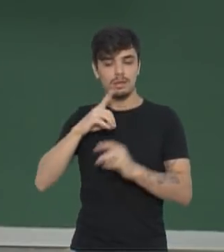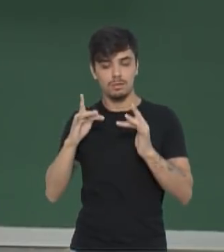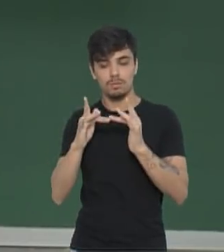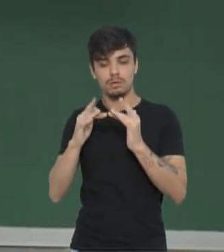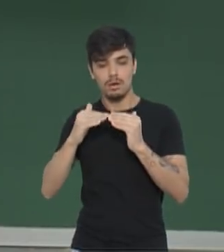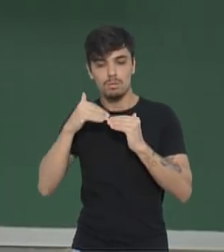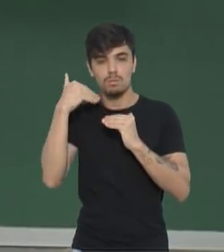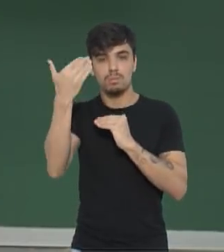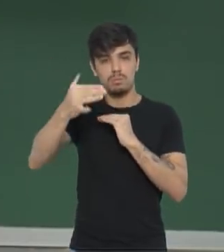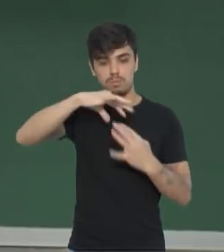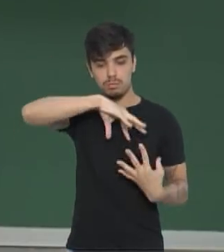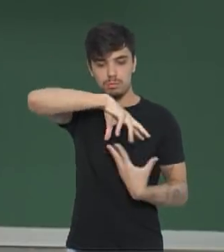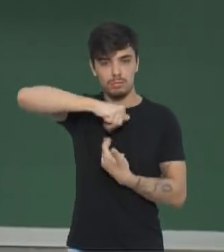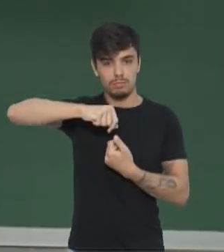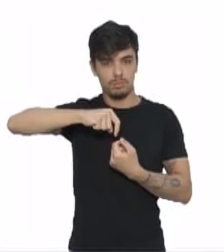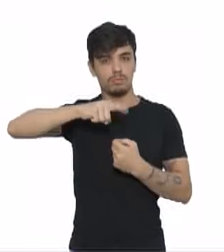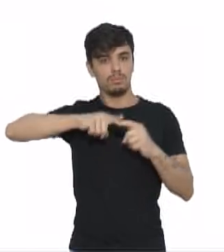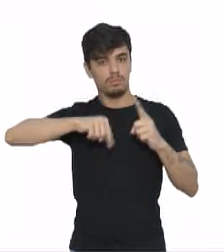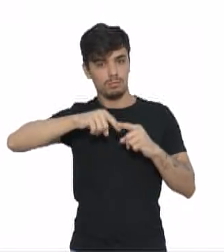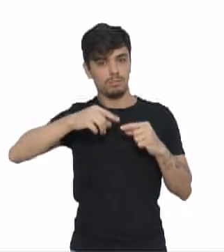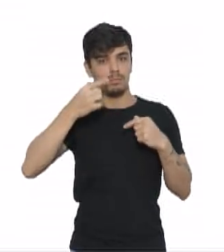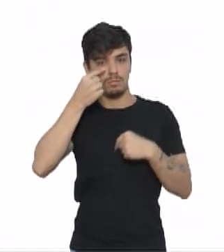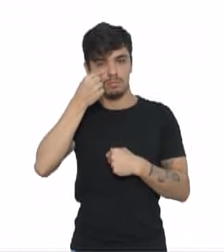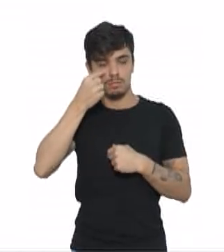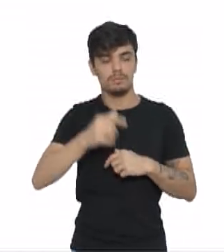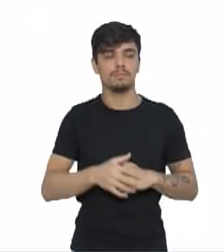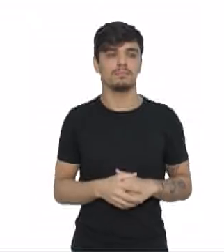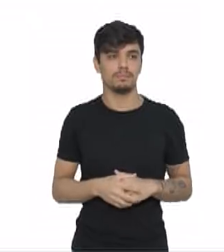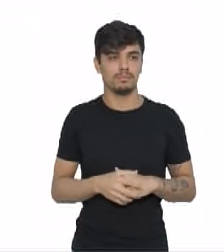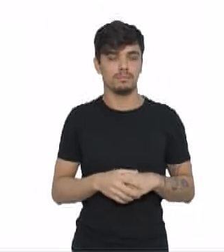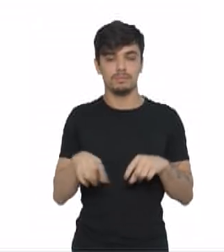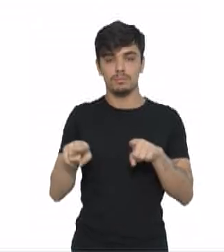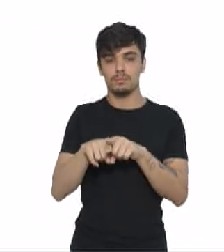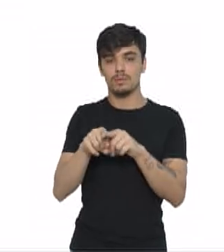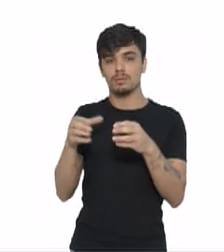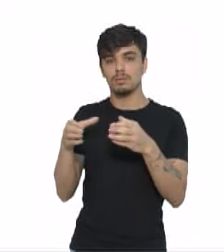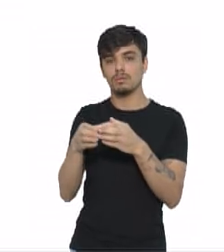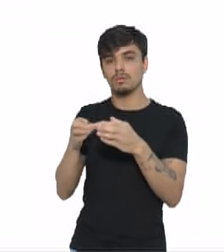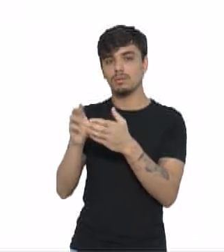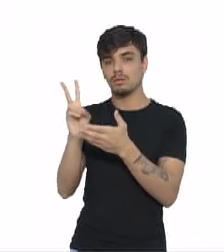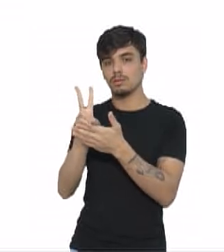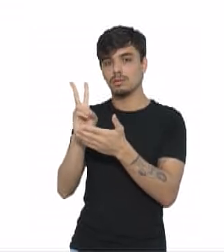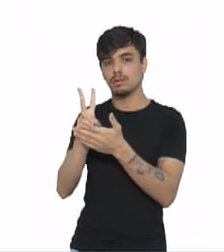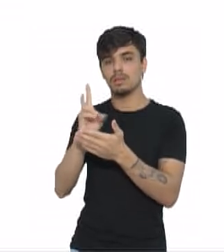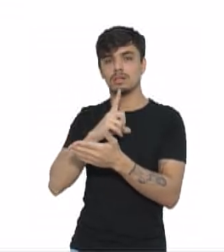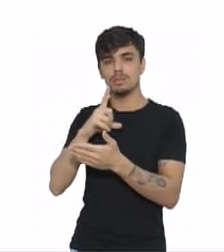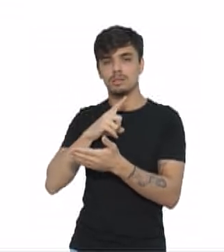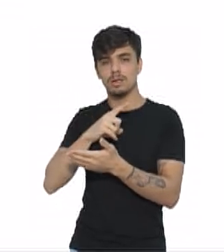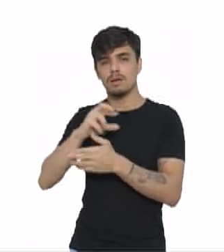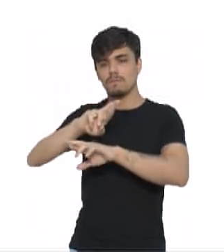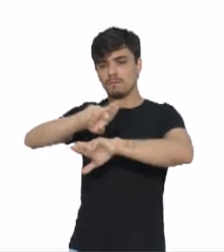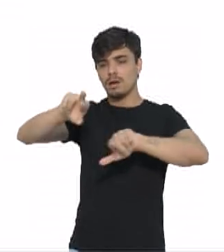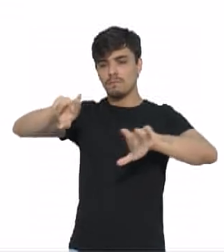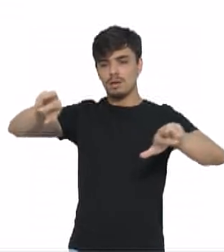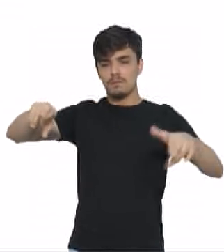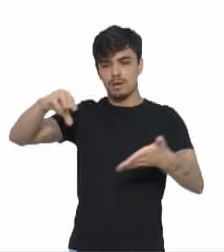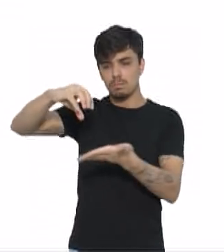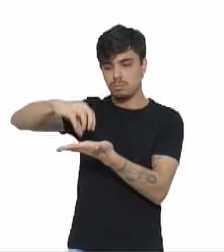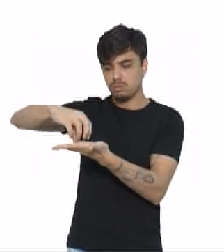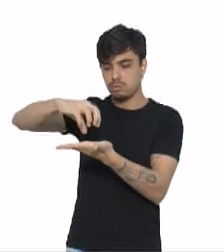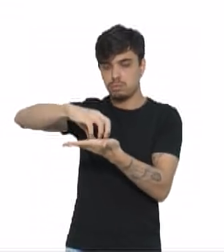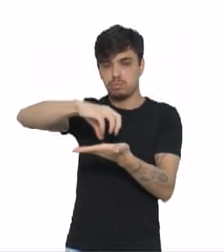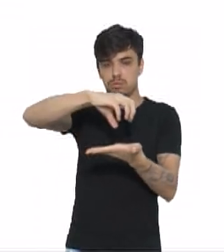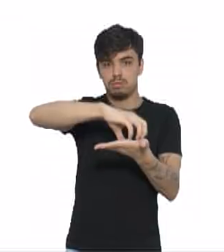além do nosso mundo material. E essas comunidades indígenas dividiam-se geralmente em várias aldeias. Não havia uma